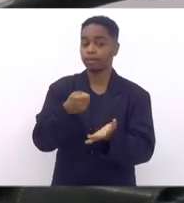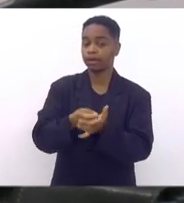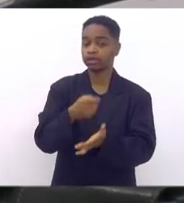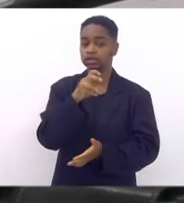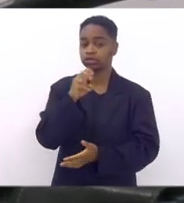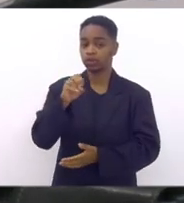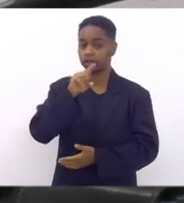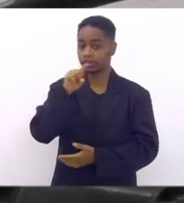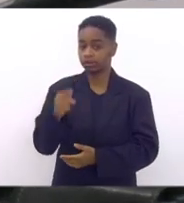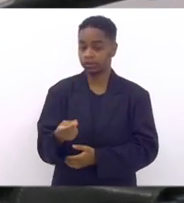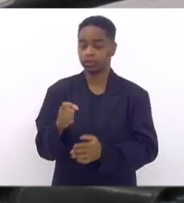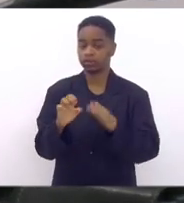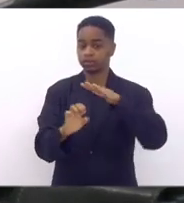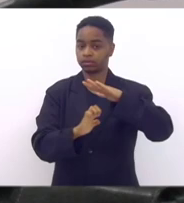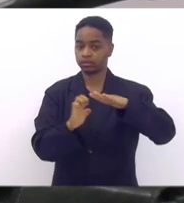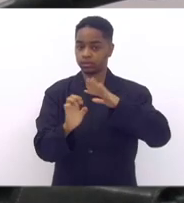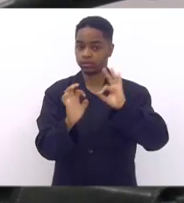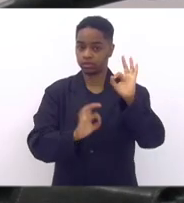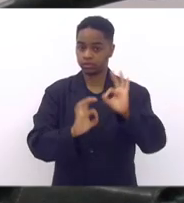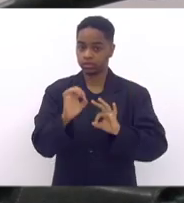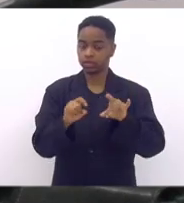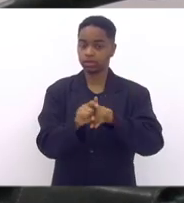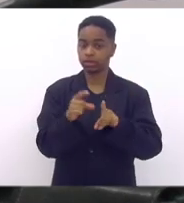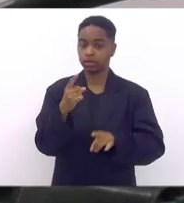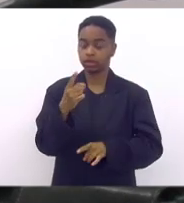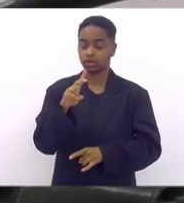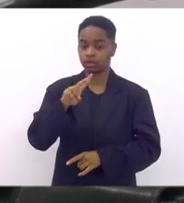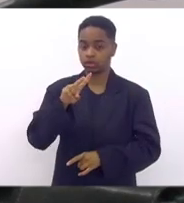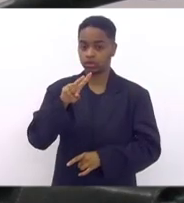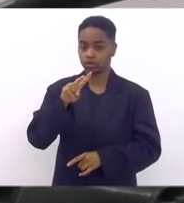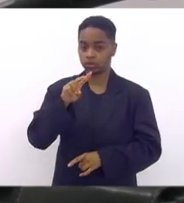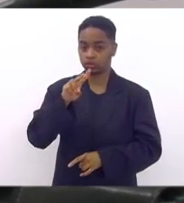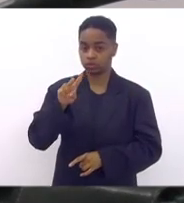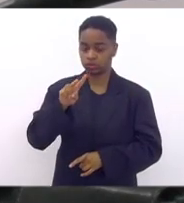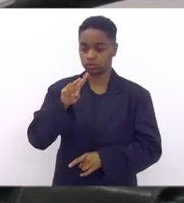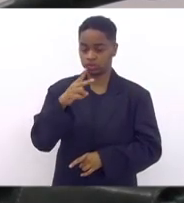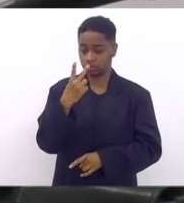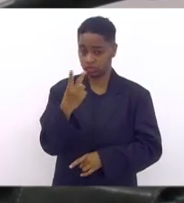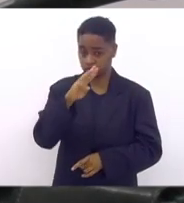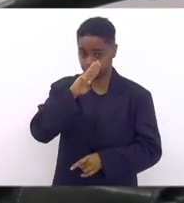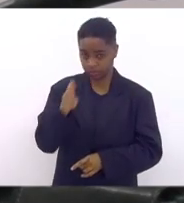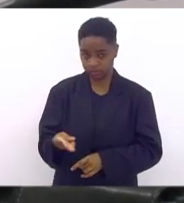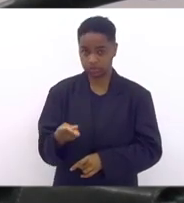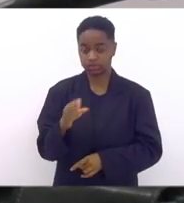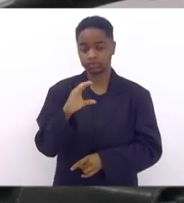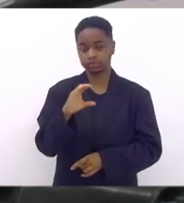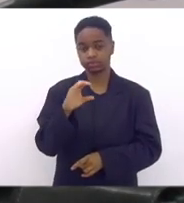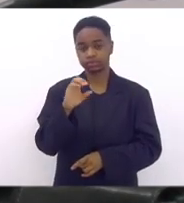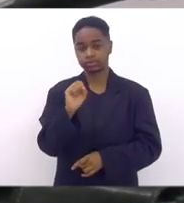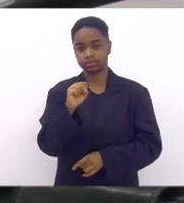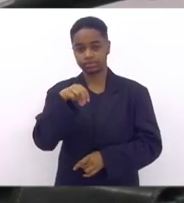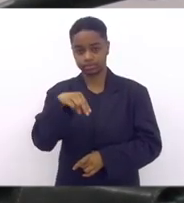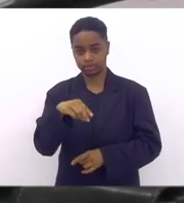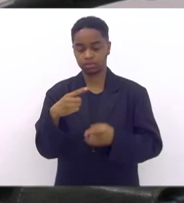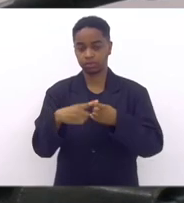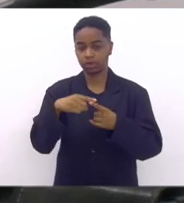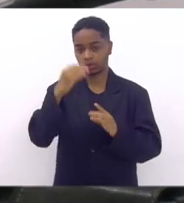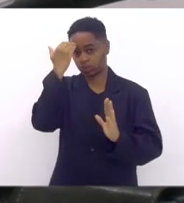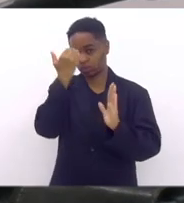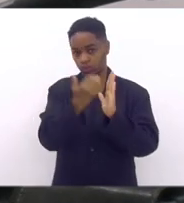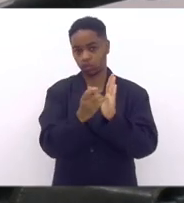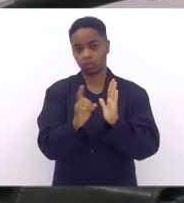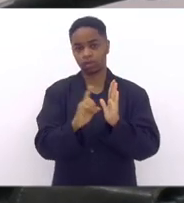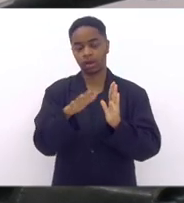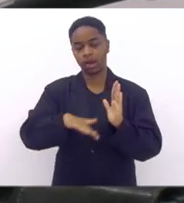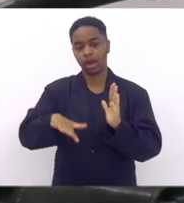paraa empresa operadora do navio e 2 milhões para CSN por descumprimento seu licenciamento ambiental vamos